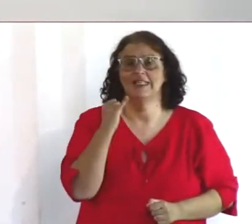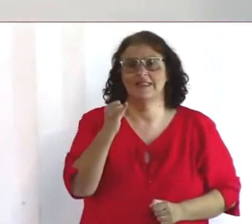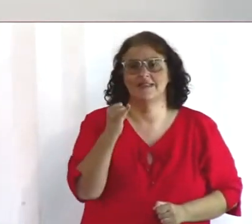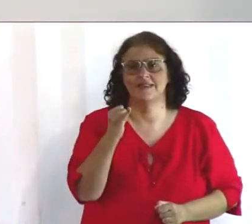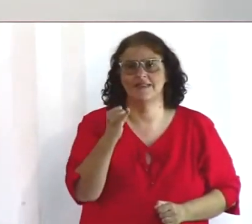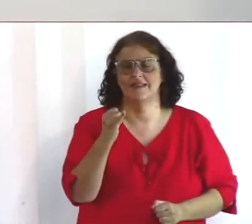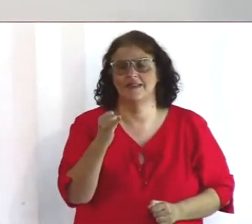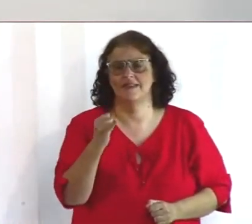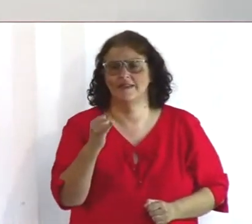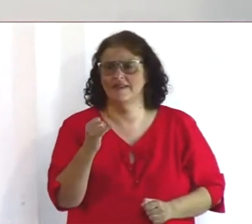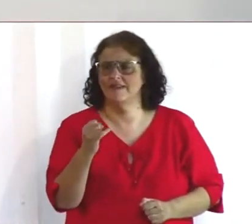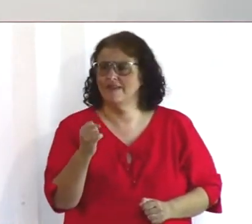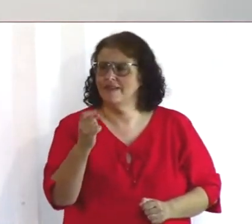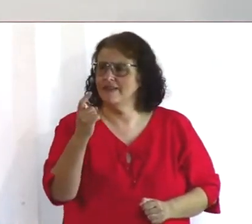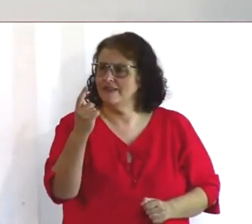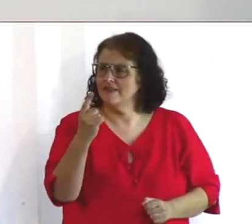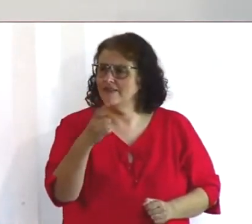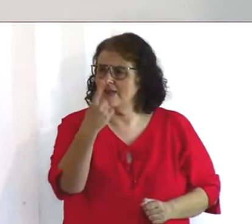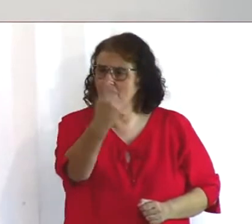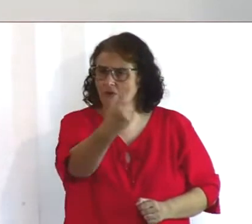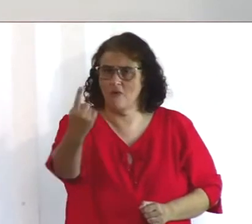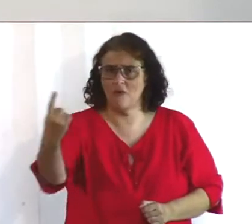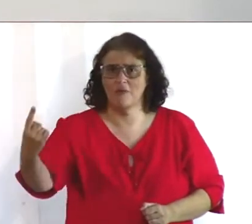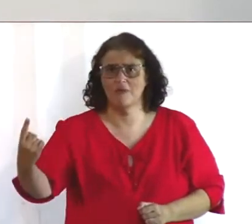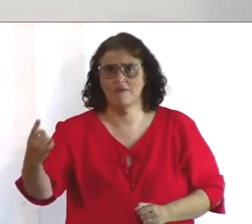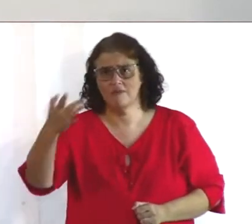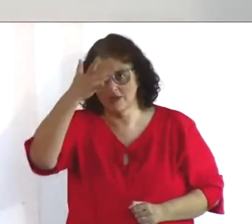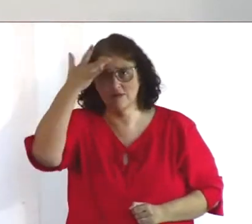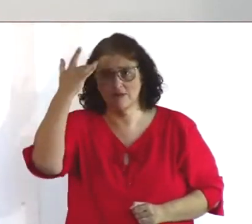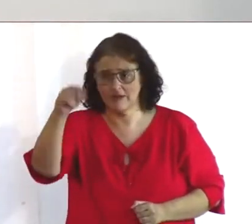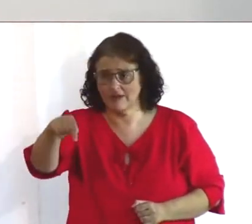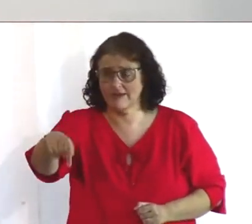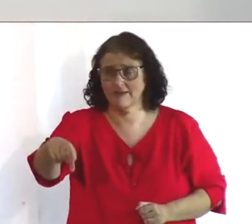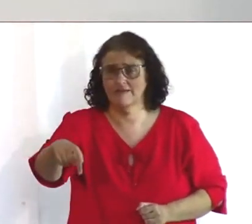gostaria de pregar para esse descrente ou para esta descrente nessa noite.